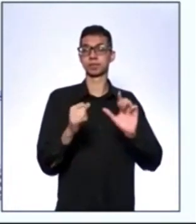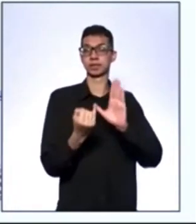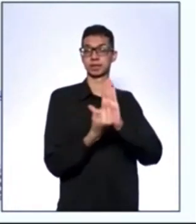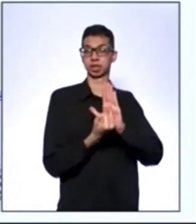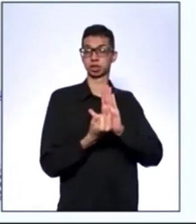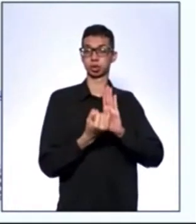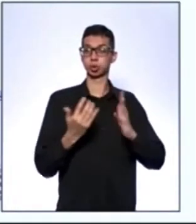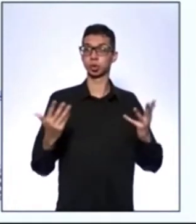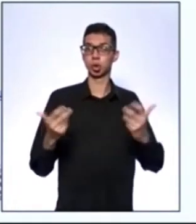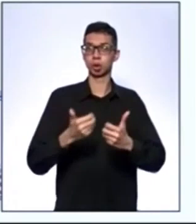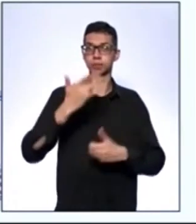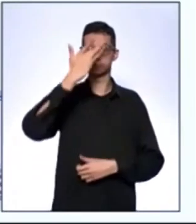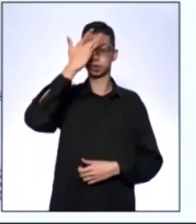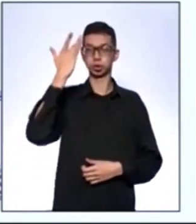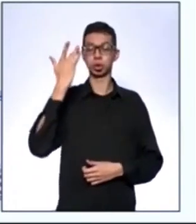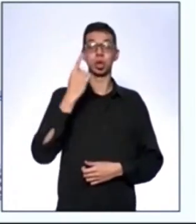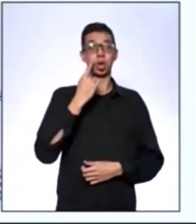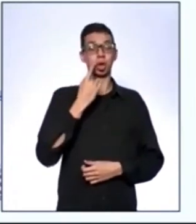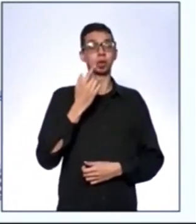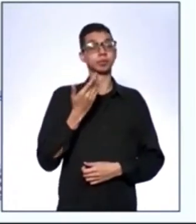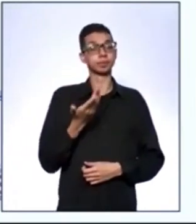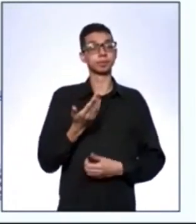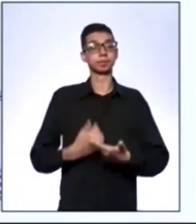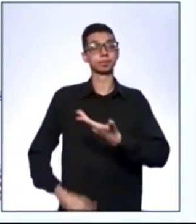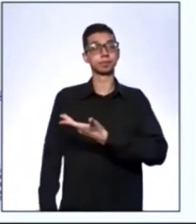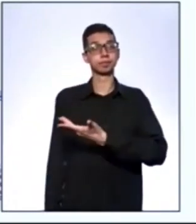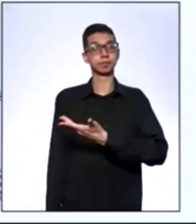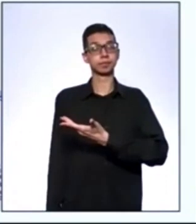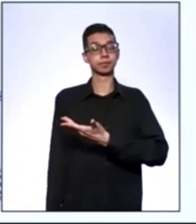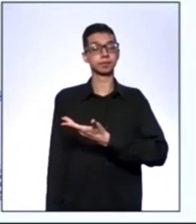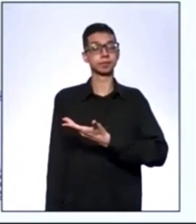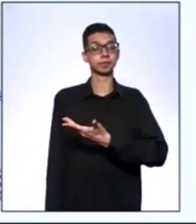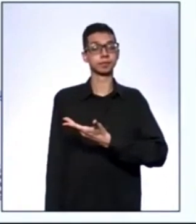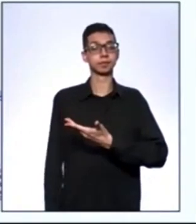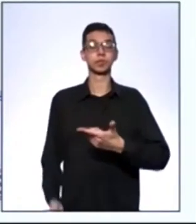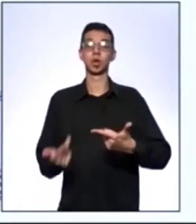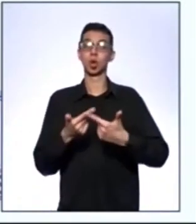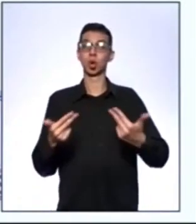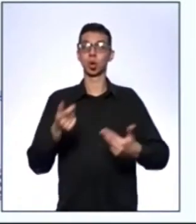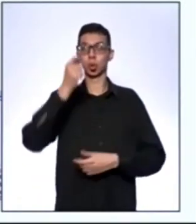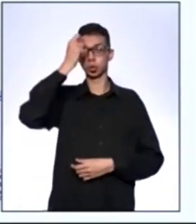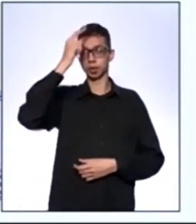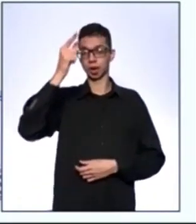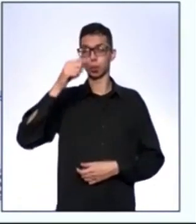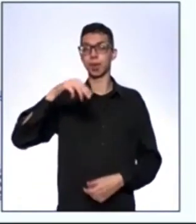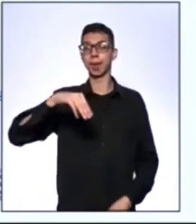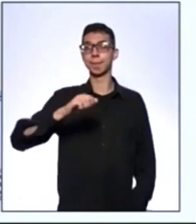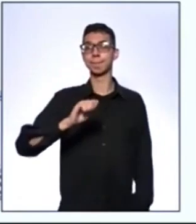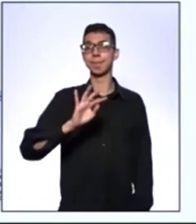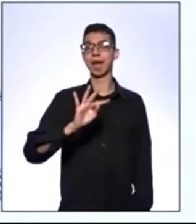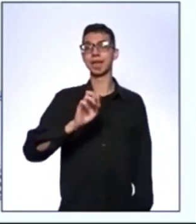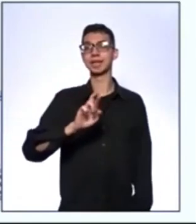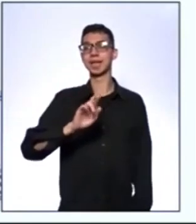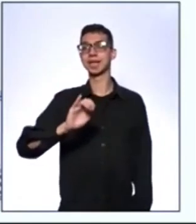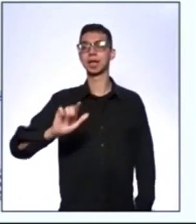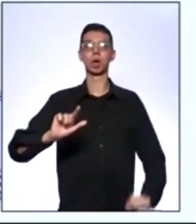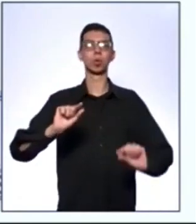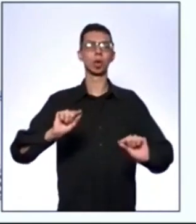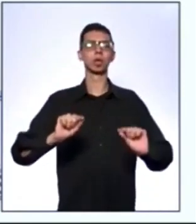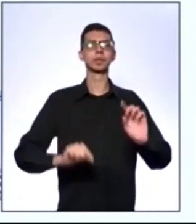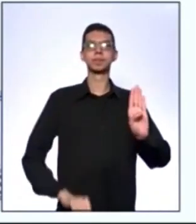inverter, eles estão as duas corretas, né? Bens culturais de natureza material é tudo que está na